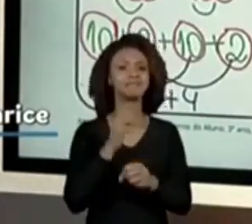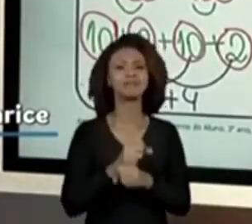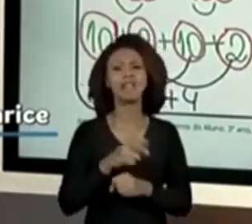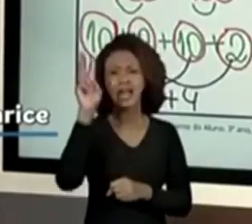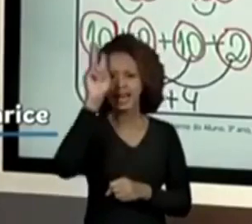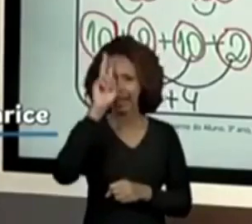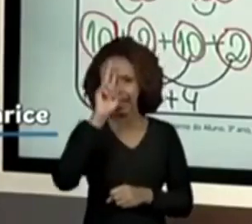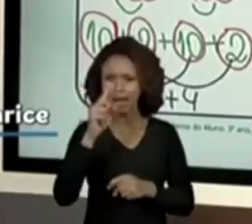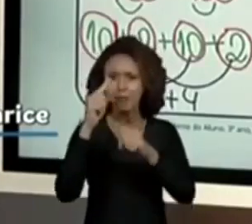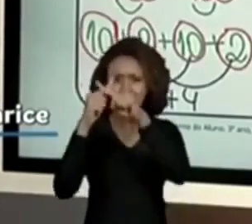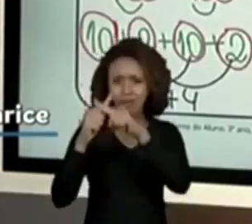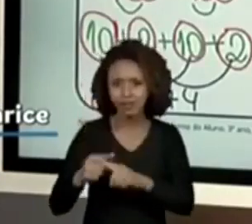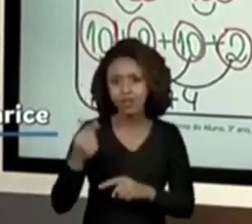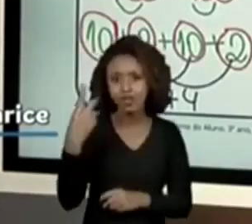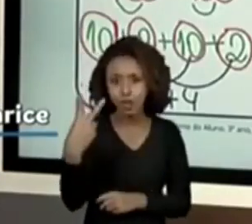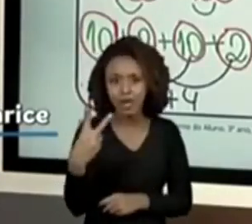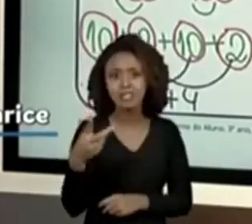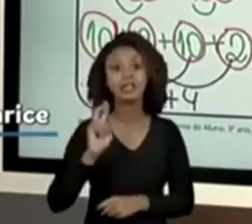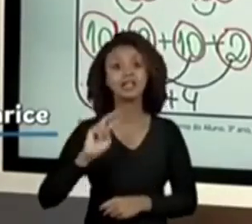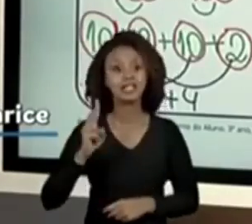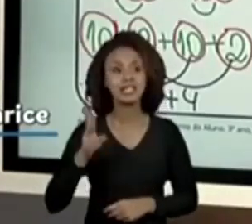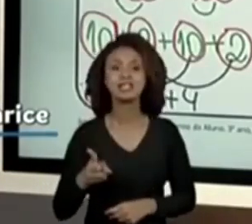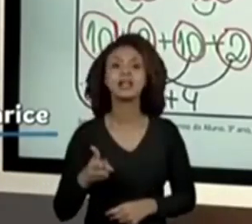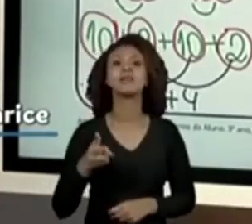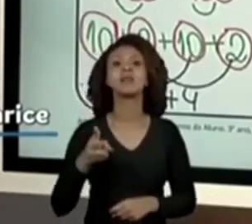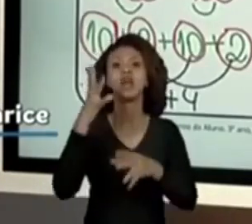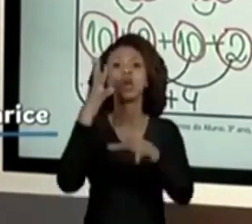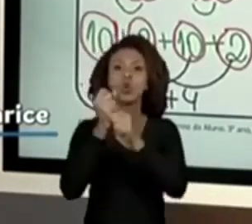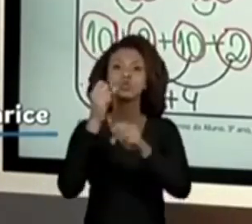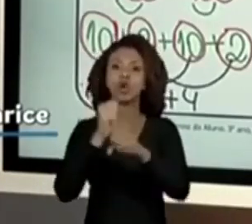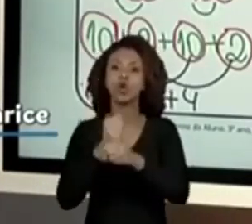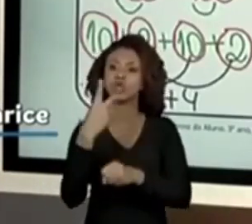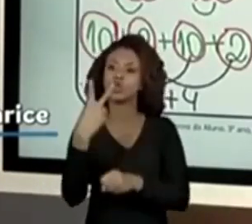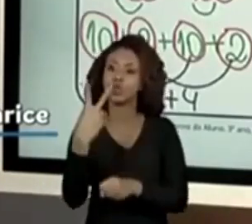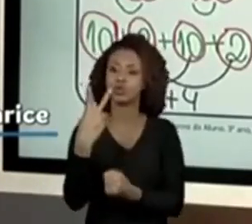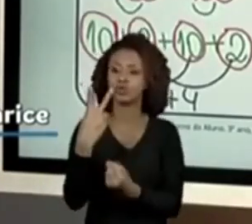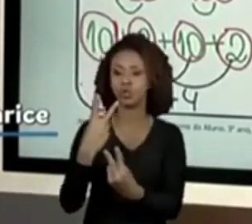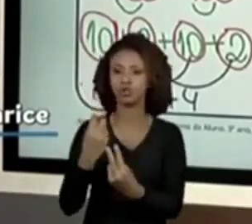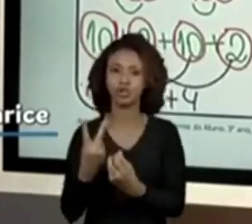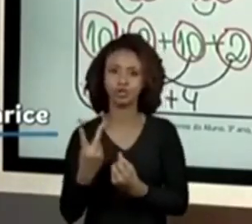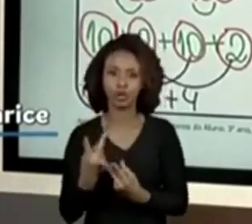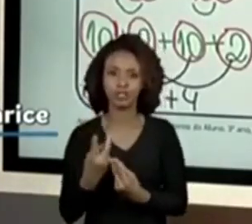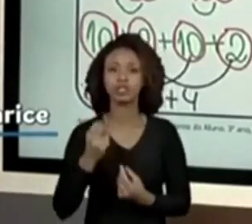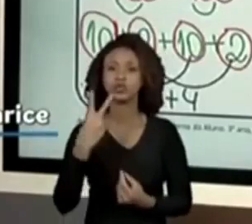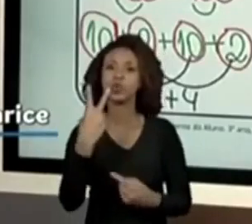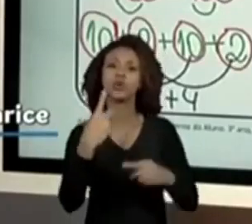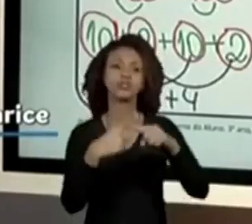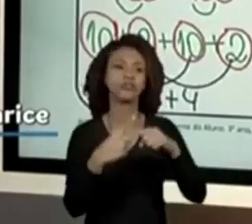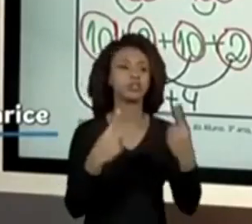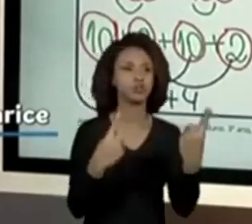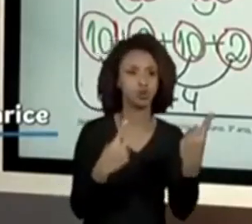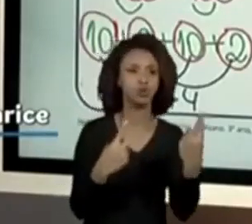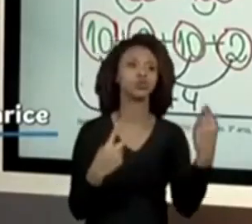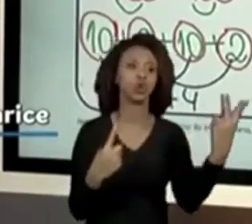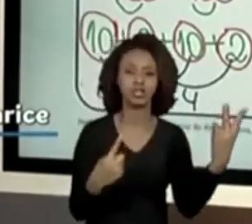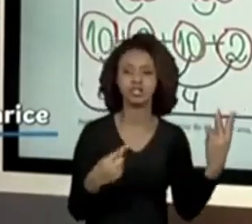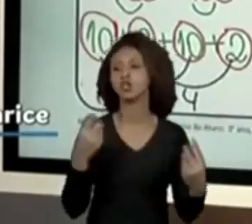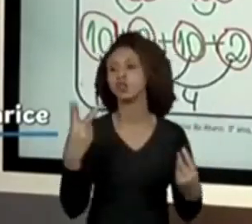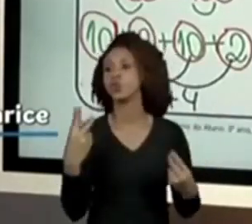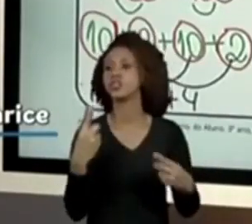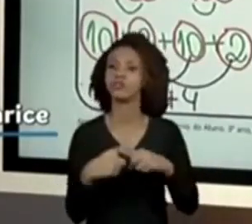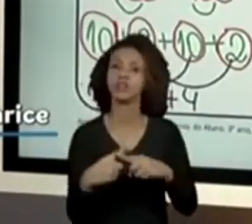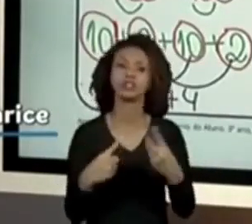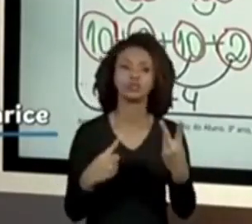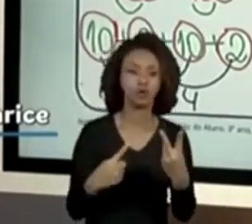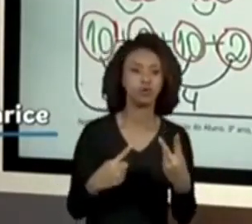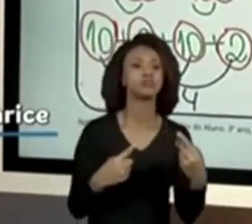não é? Os resultados não são sempre de 2 em 2? Não começa com 2 vezes 1, 2, 2 vezes 2, 4,